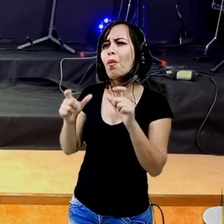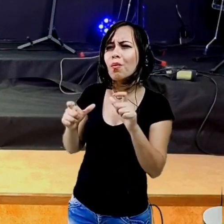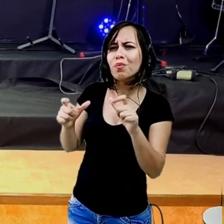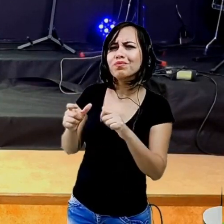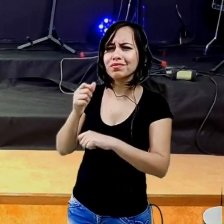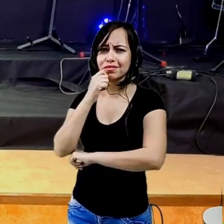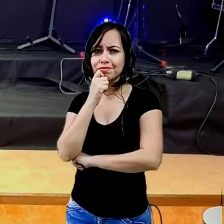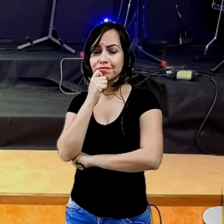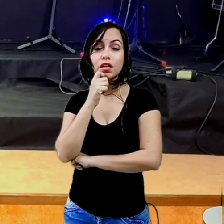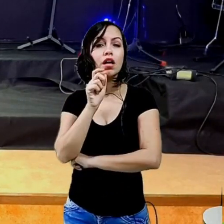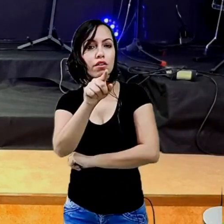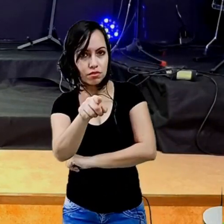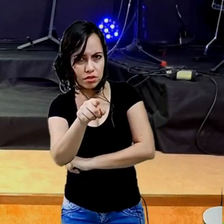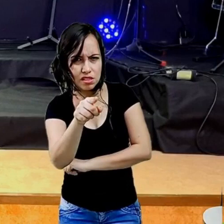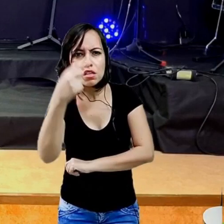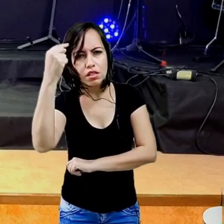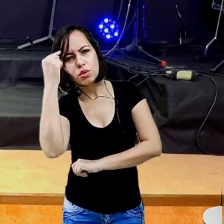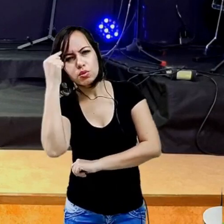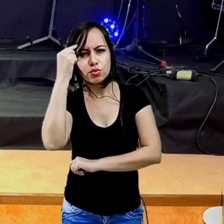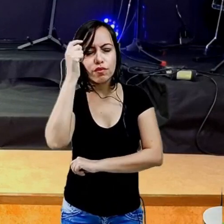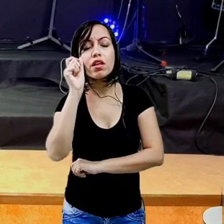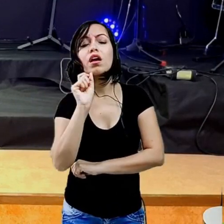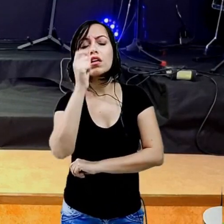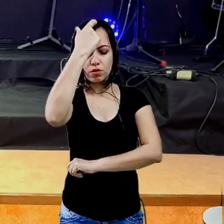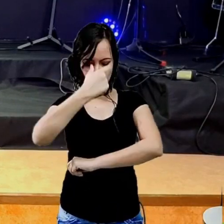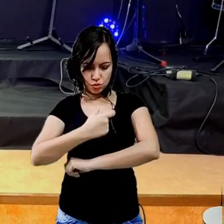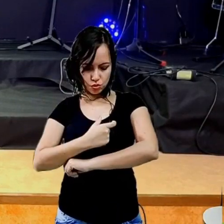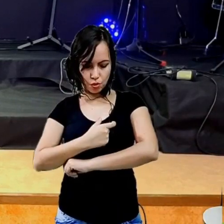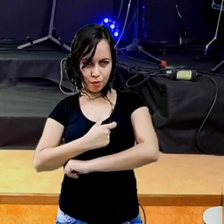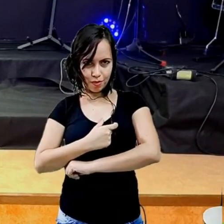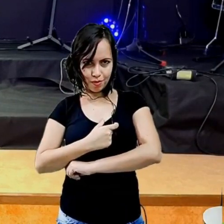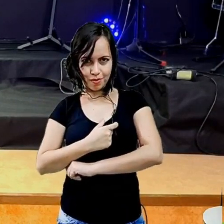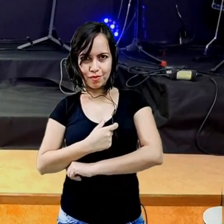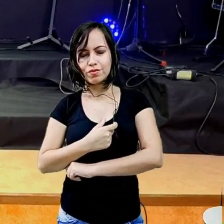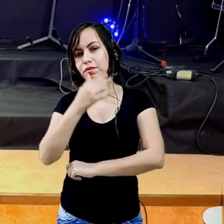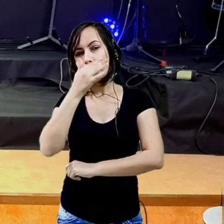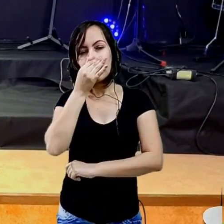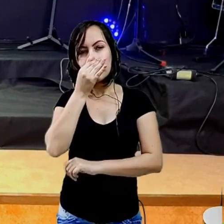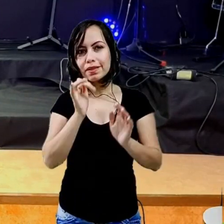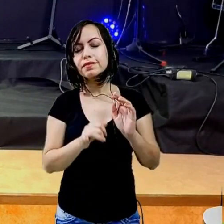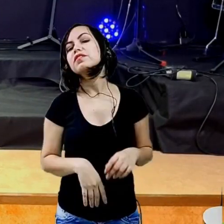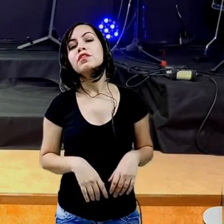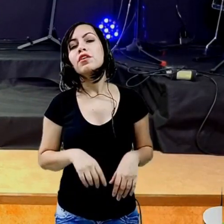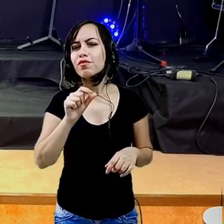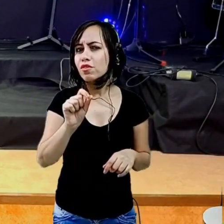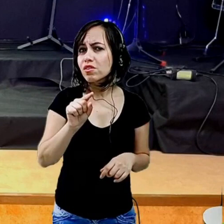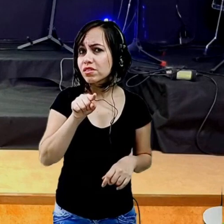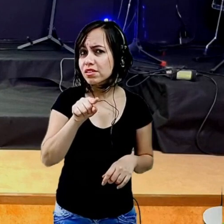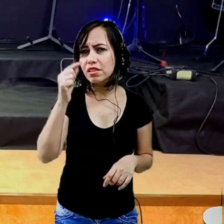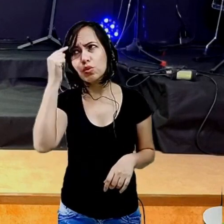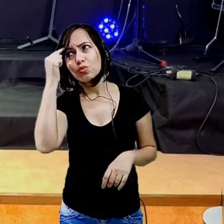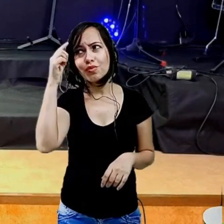Você tem dúvida de quem você é em Cristo Jesus? Você tem dúvida da sua salvação em Cristo